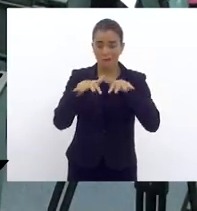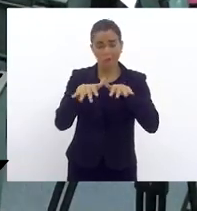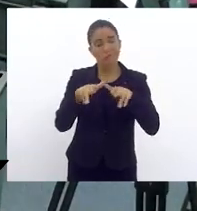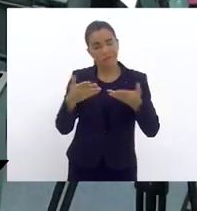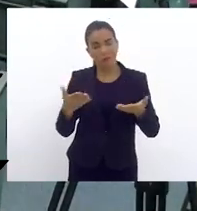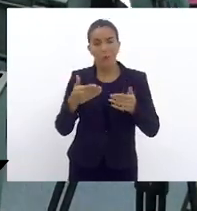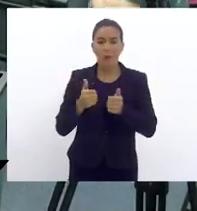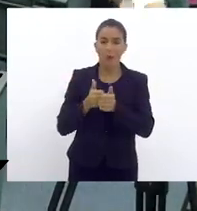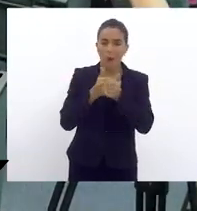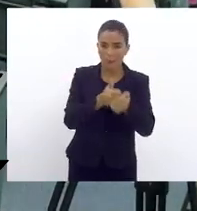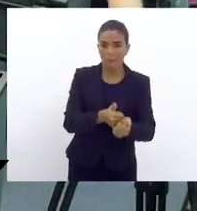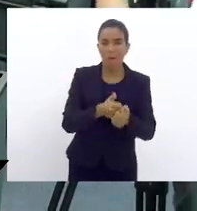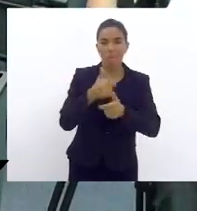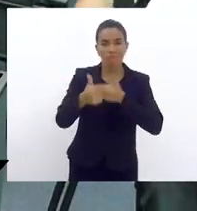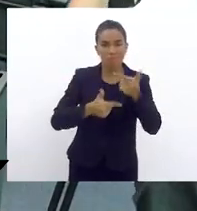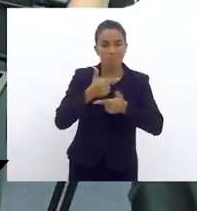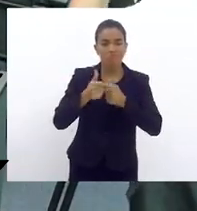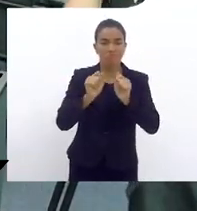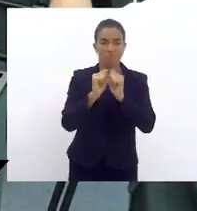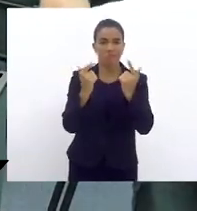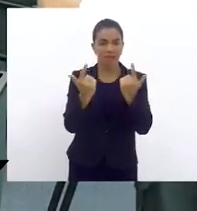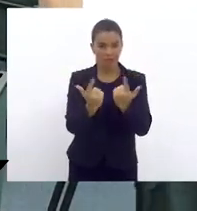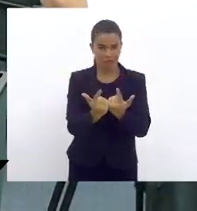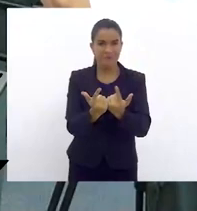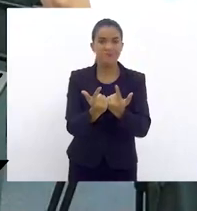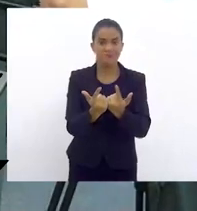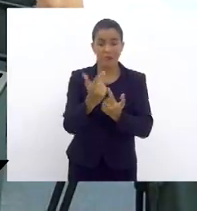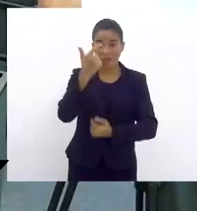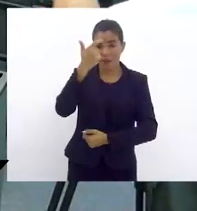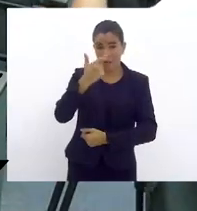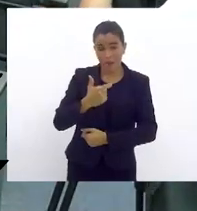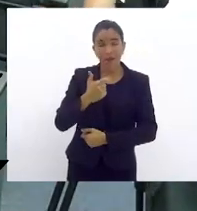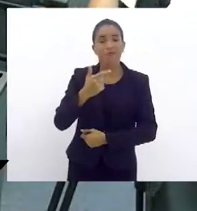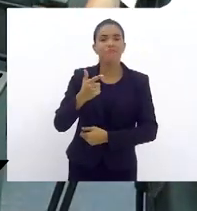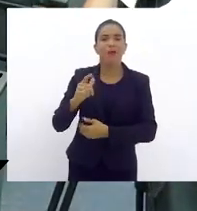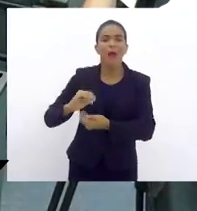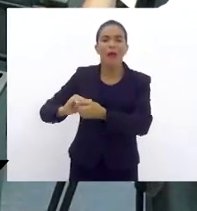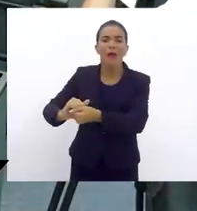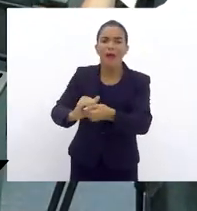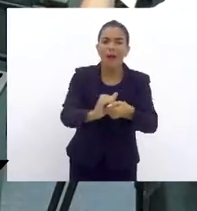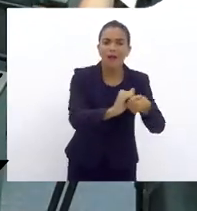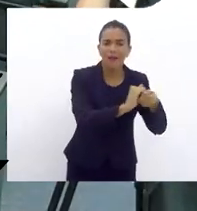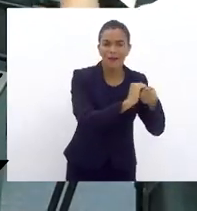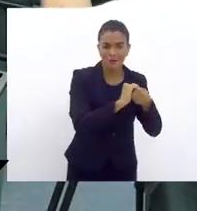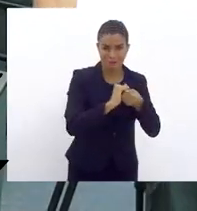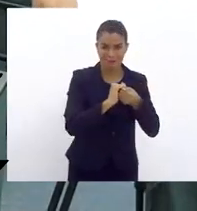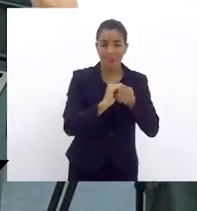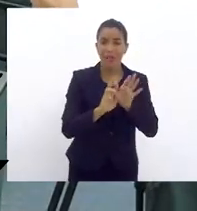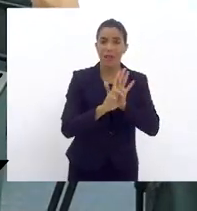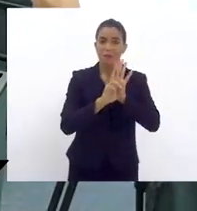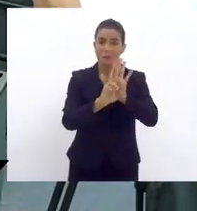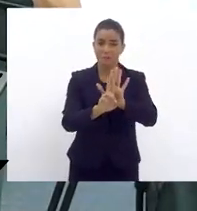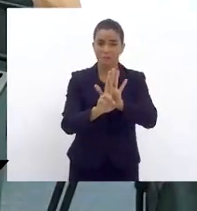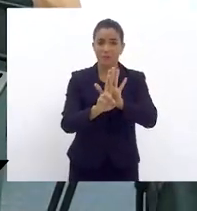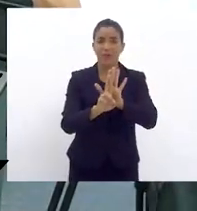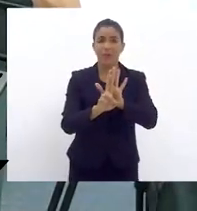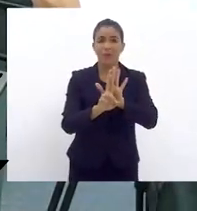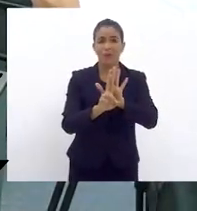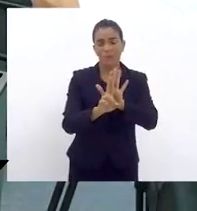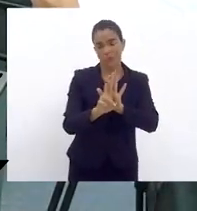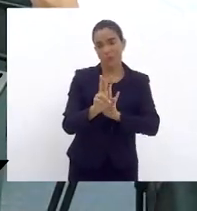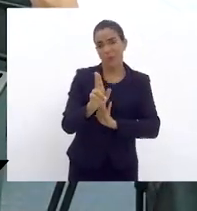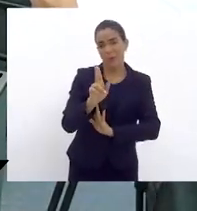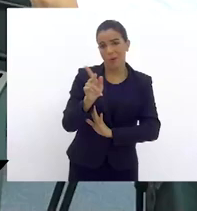trabalhos sempre aqui da alerj queria cumprimentar a todos e todos os presentes na figura do Professor José marque fez esse convite